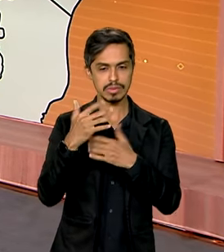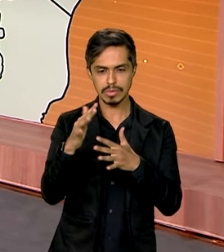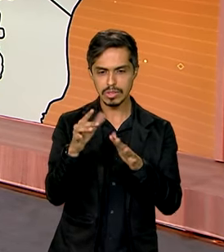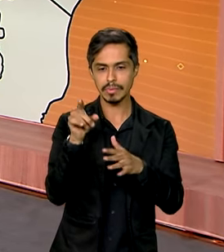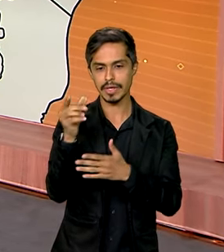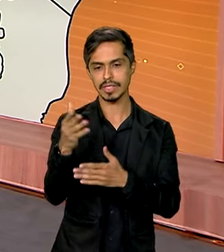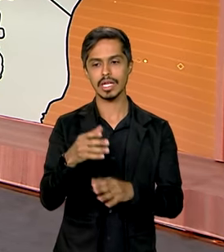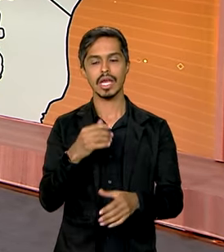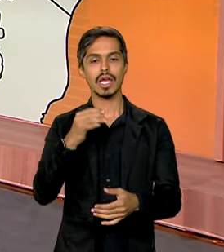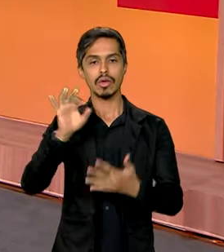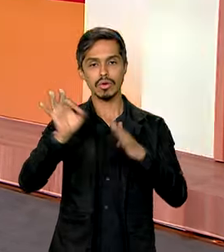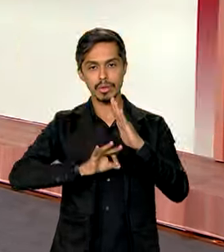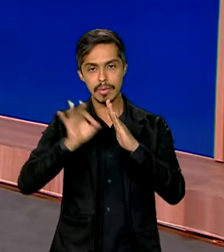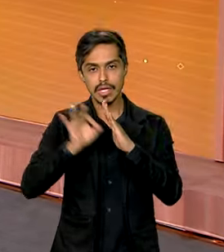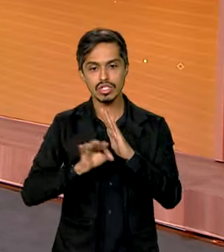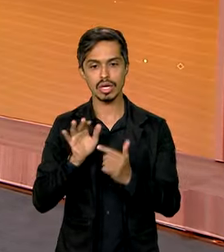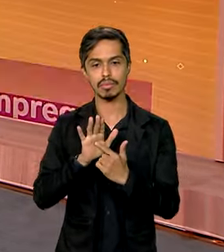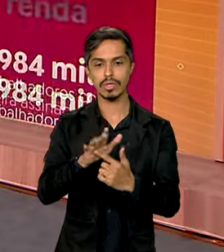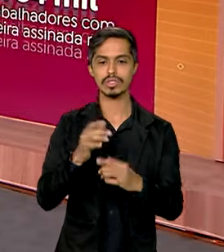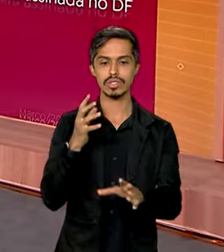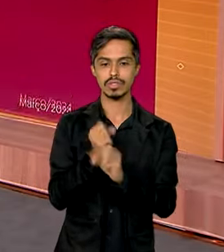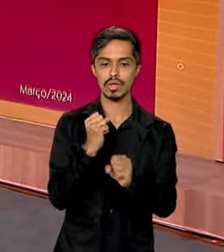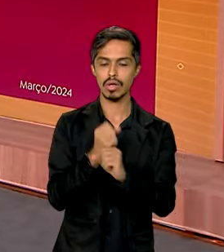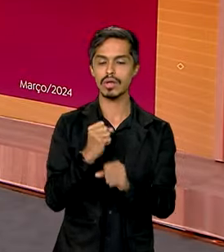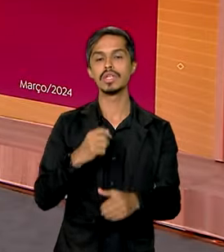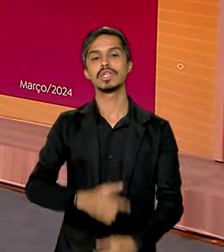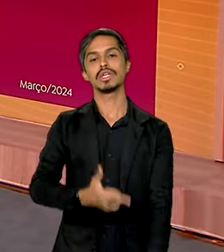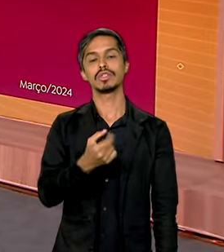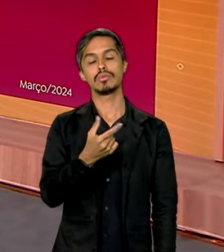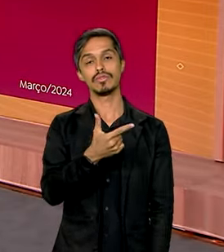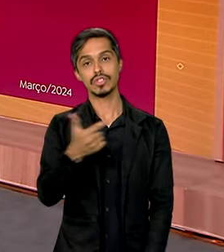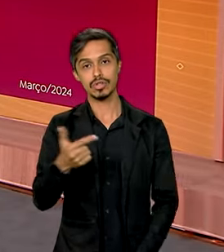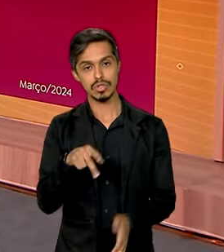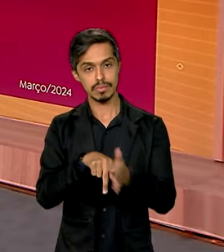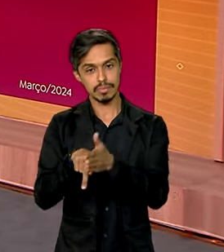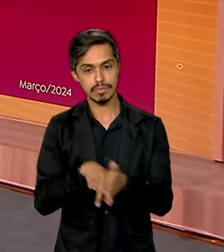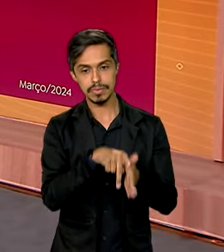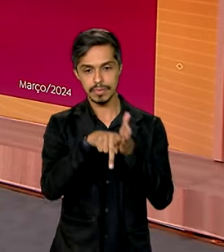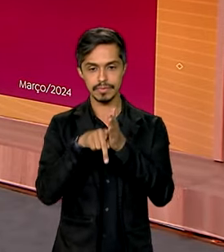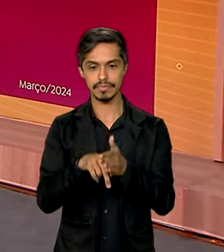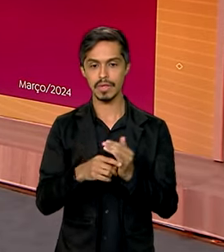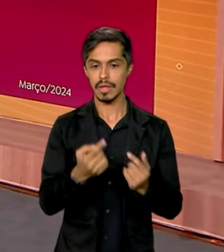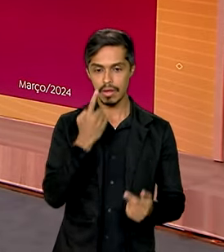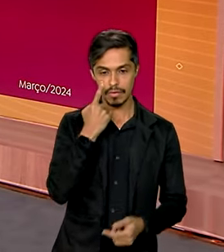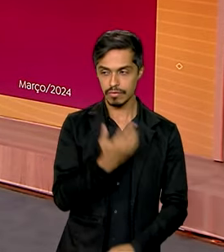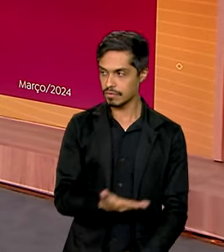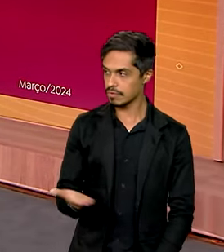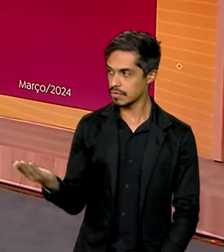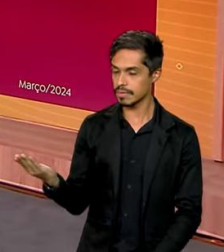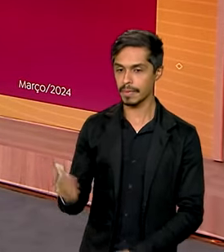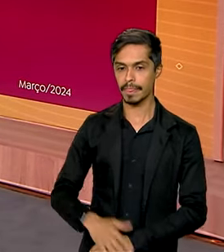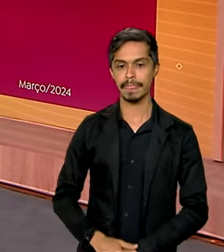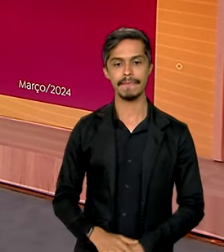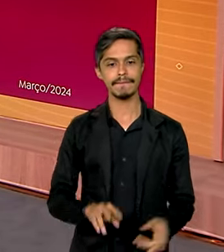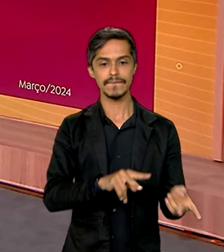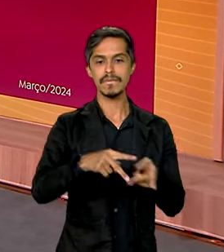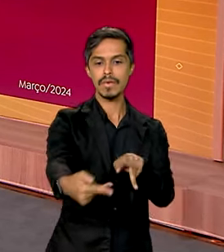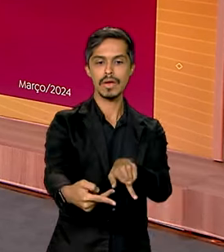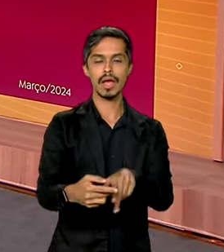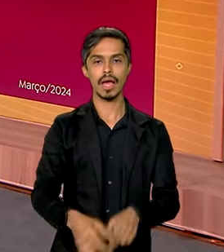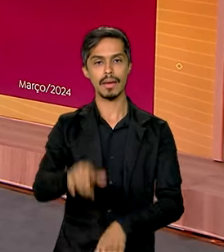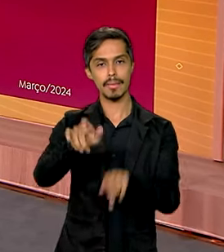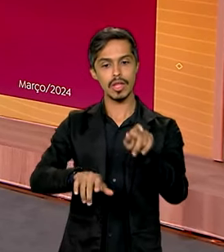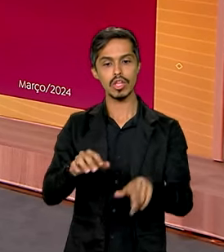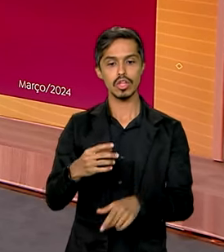do censo do IBGE de 2022. Nessa tela a gente vê aqui transferência ao cidadão. Cerca de 190